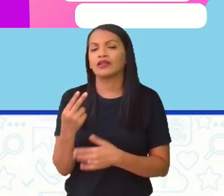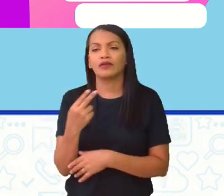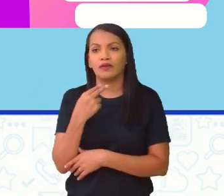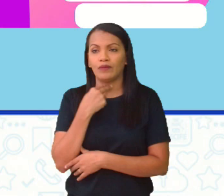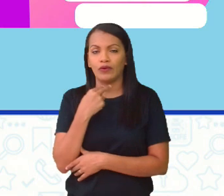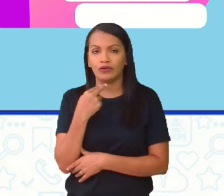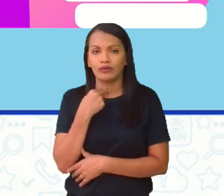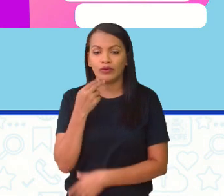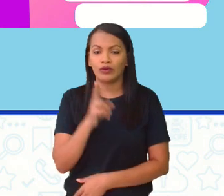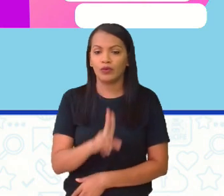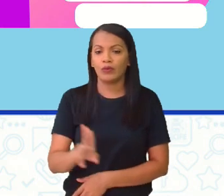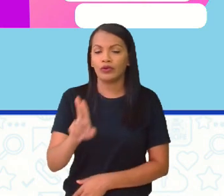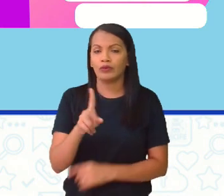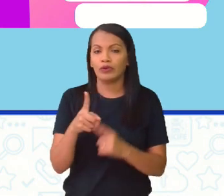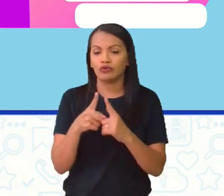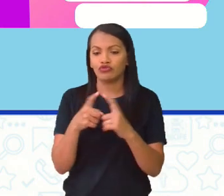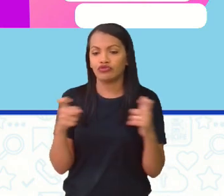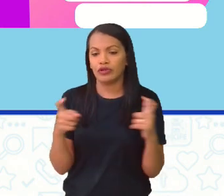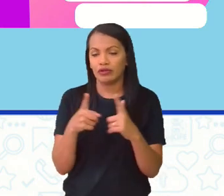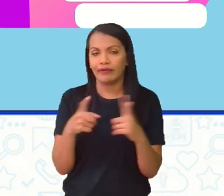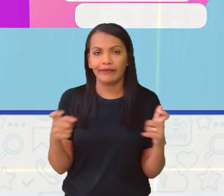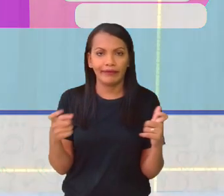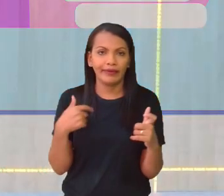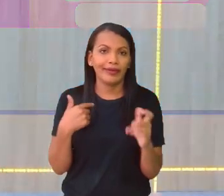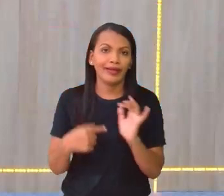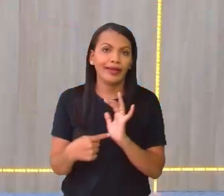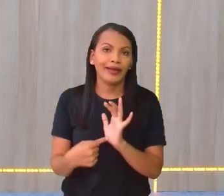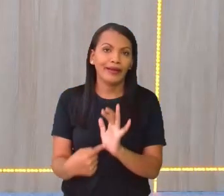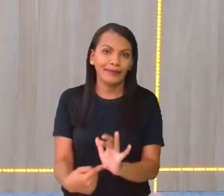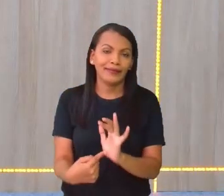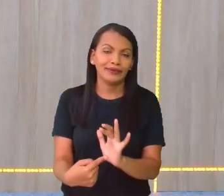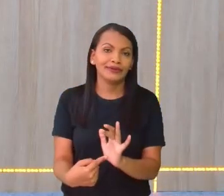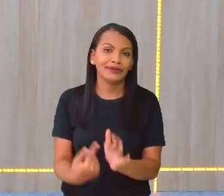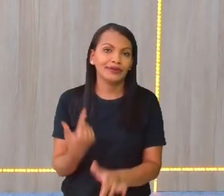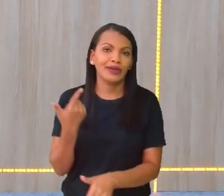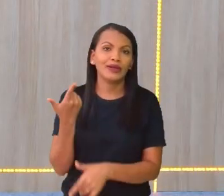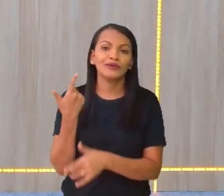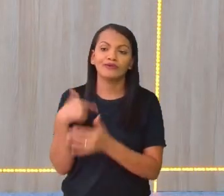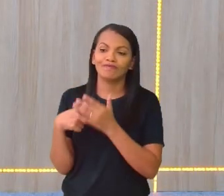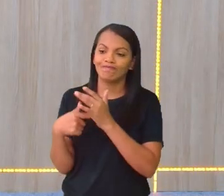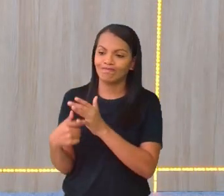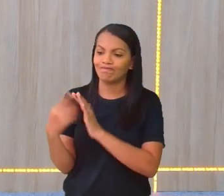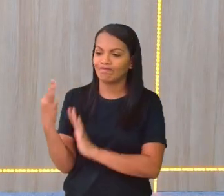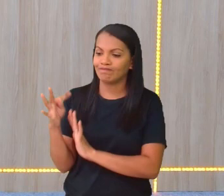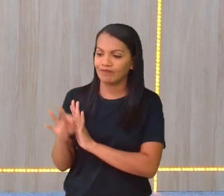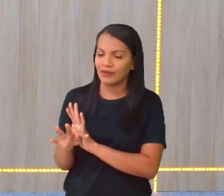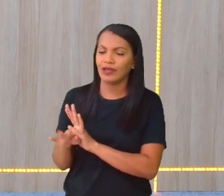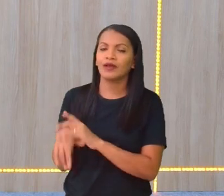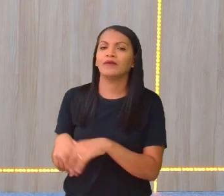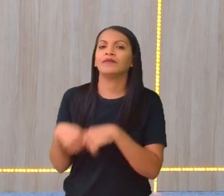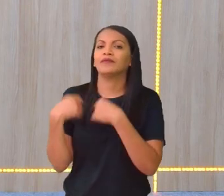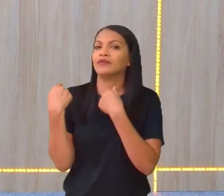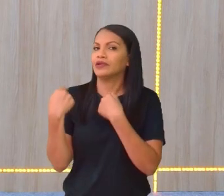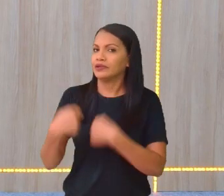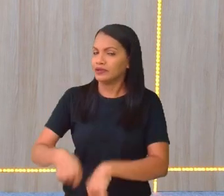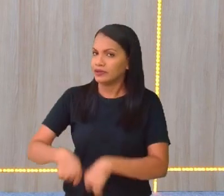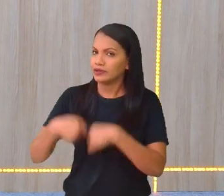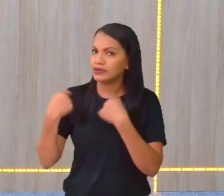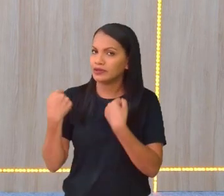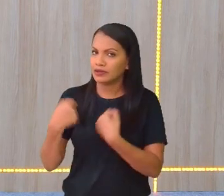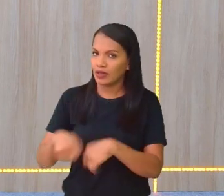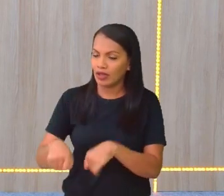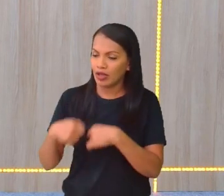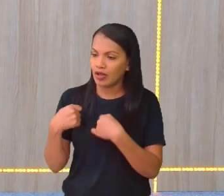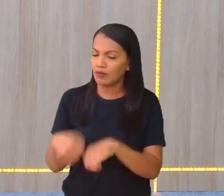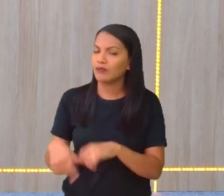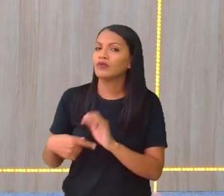devemos usar gírias quando estamos apresentando um trabalho, não é? Então, devemos estar ali, como